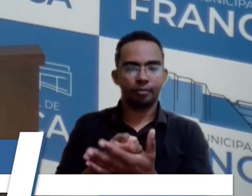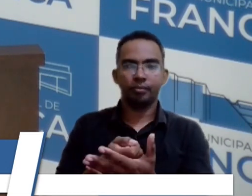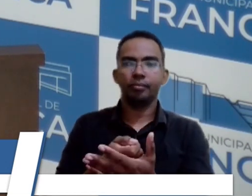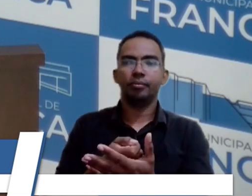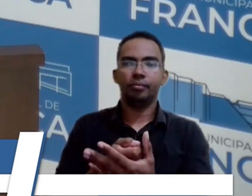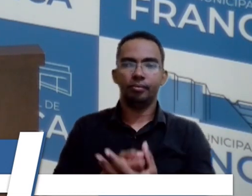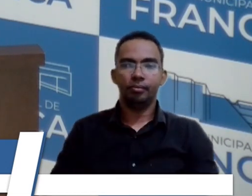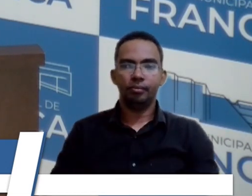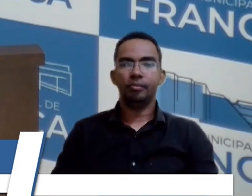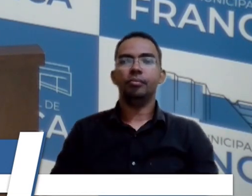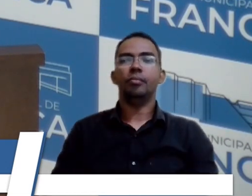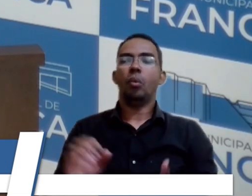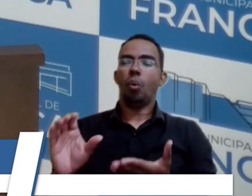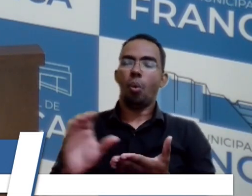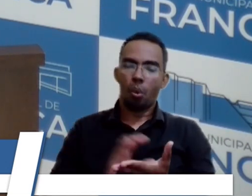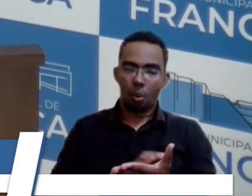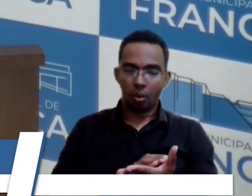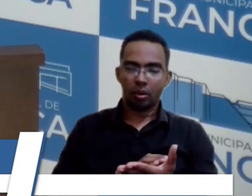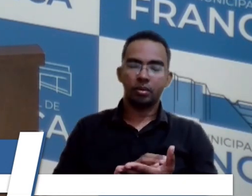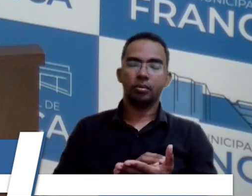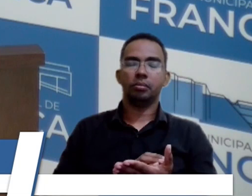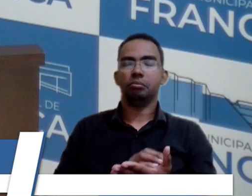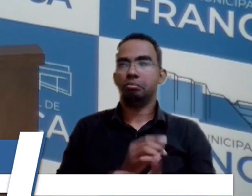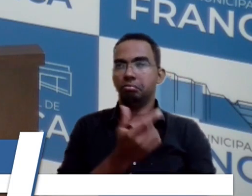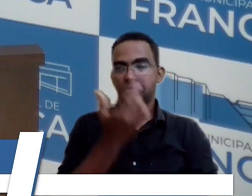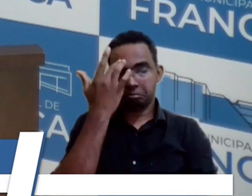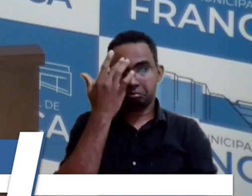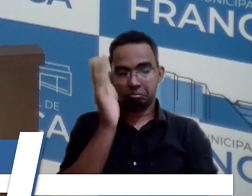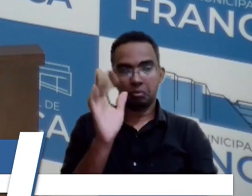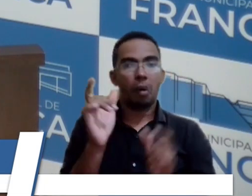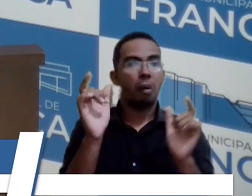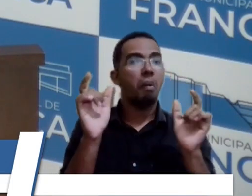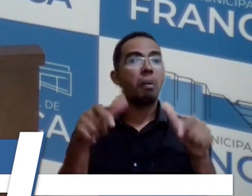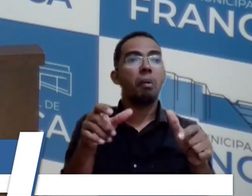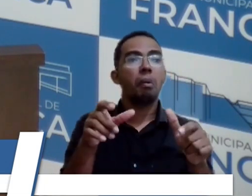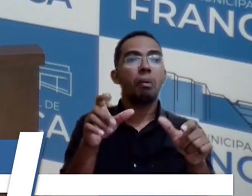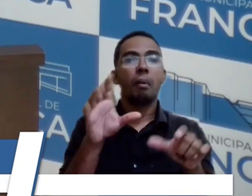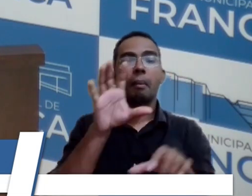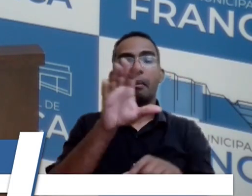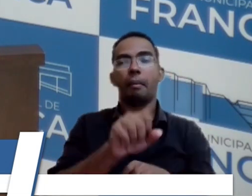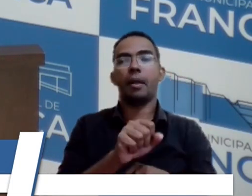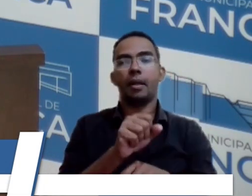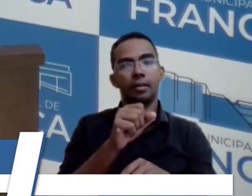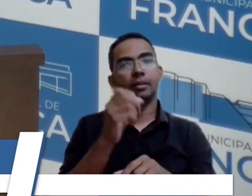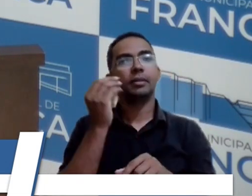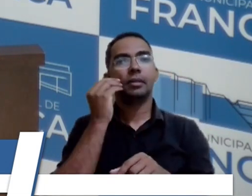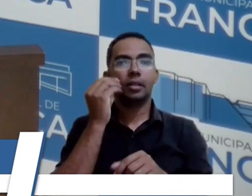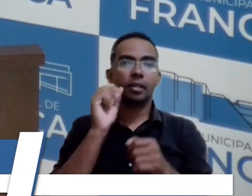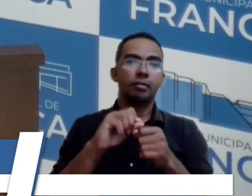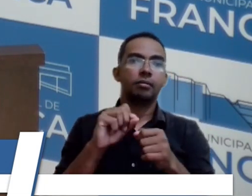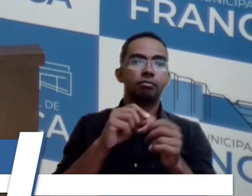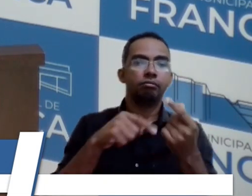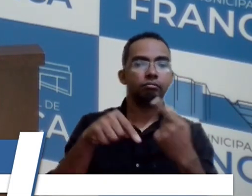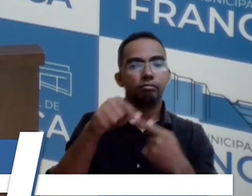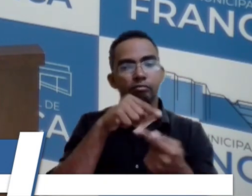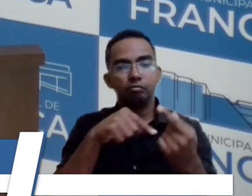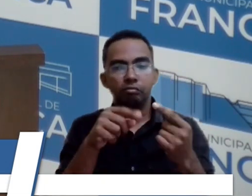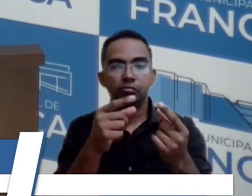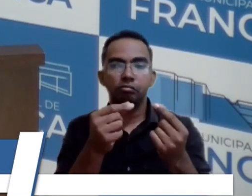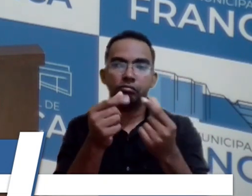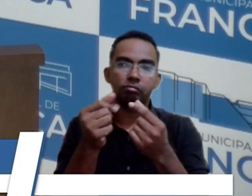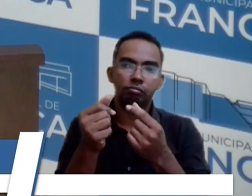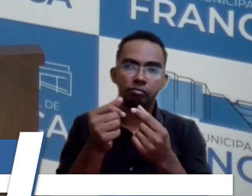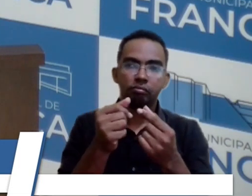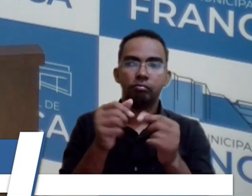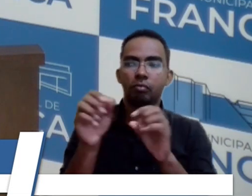sobre recursos que não sabe de onde vai sair, e eles estão tentando fazer esse remanejamento de verbo através da